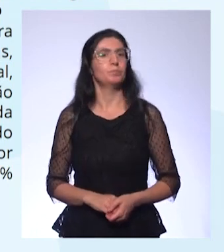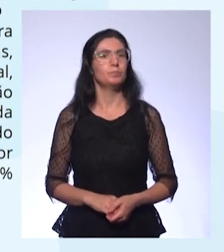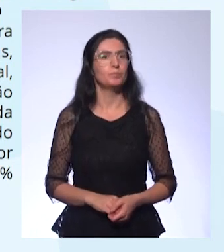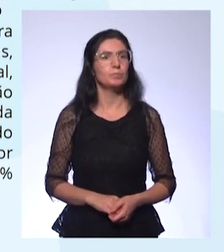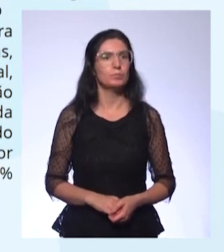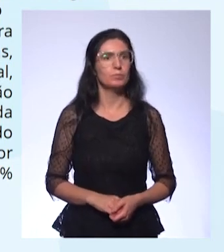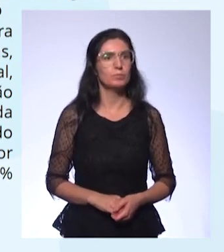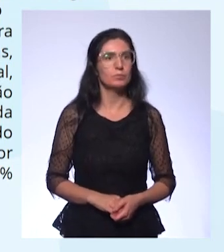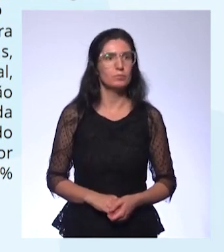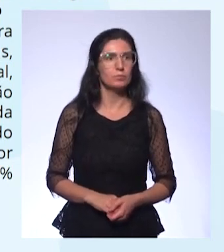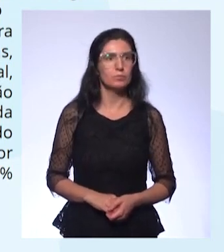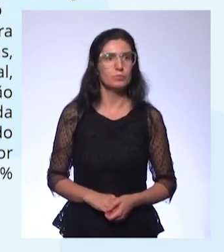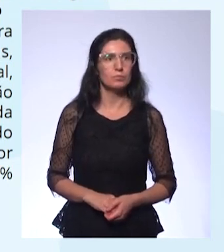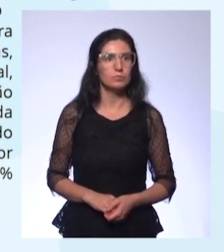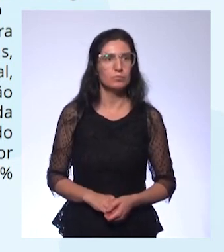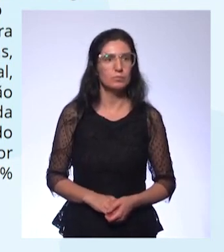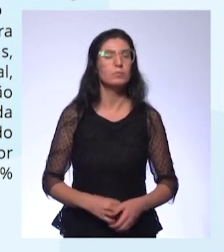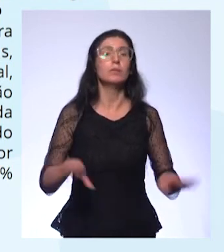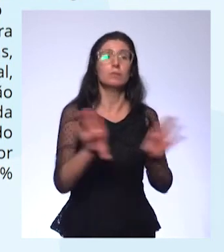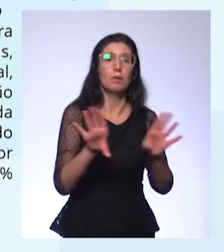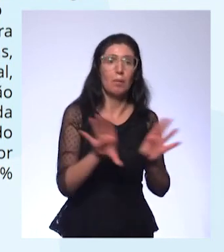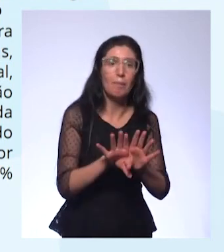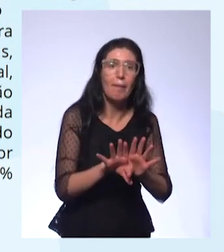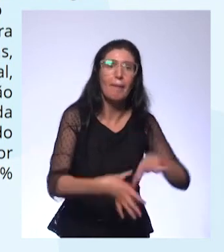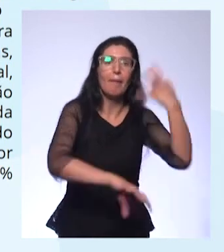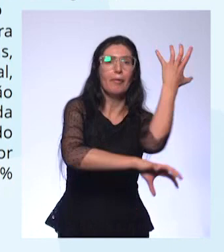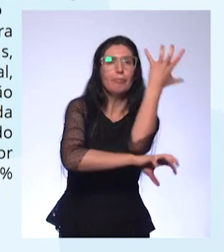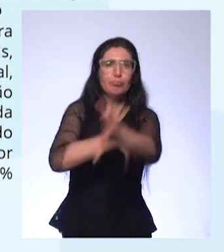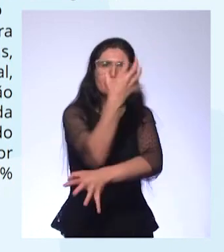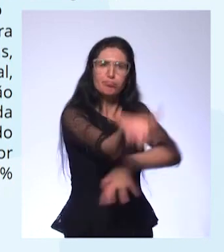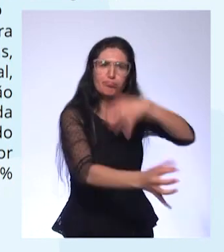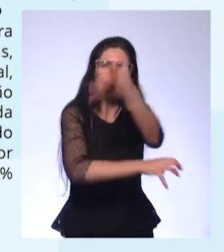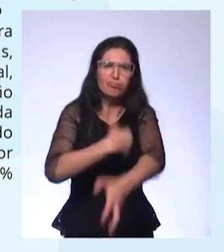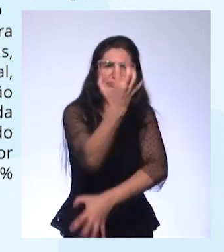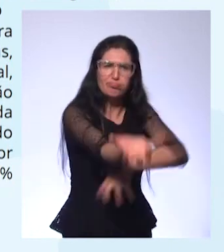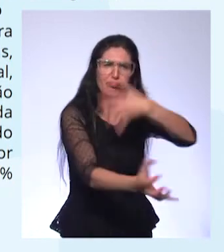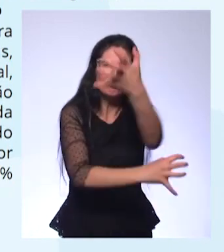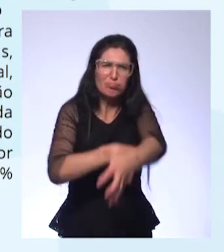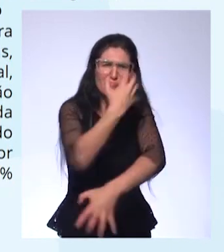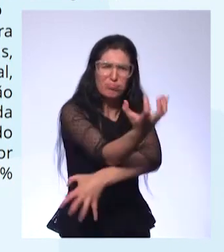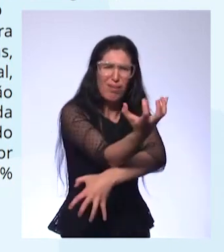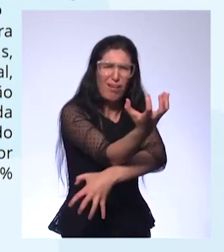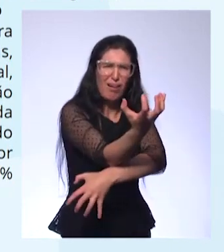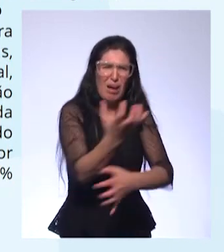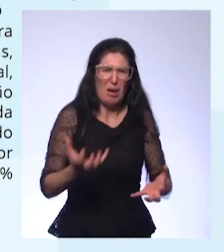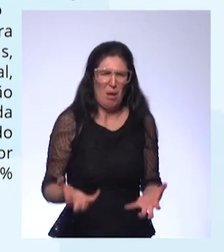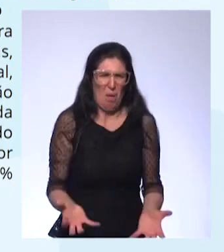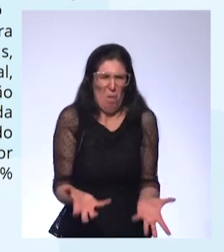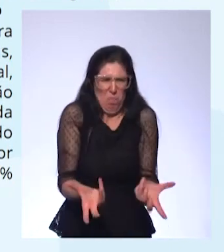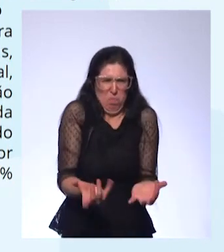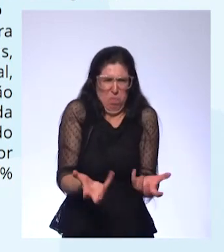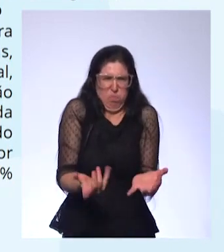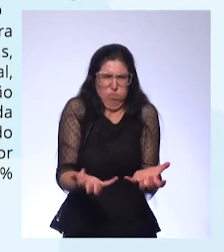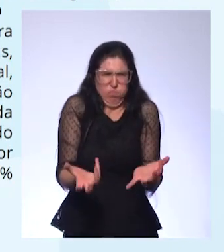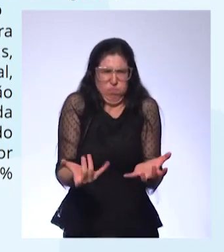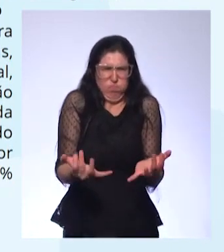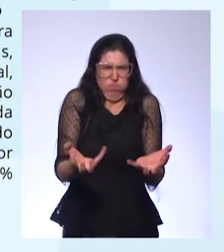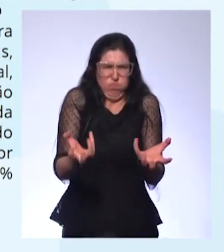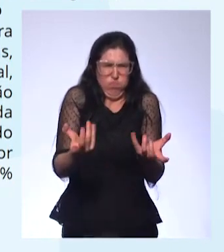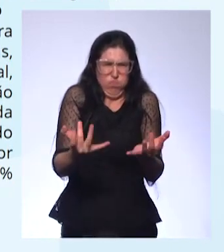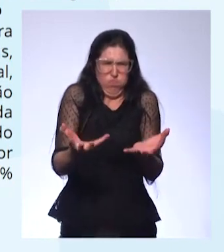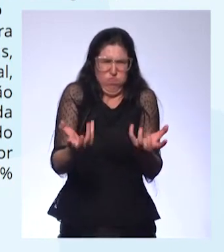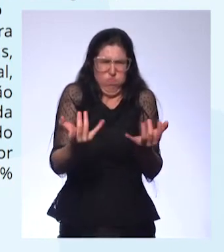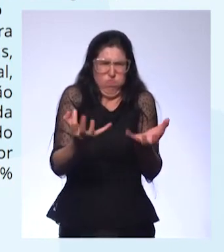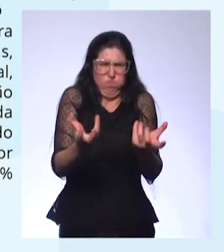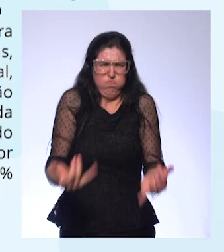utilizado aí. Tem a questão do desmatamento e da queimada, né, são praticamente aí comuns aí no preparo do território